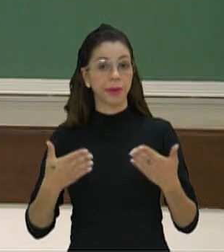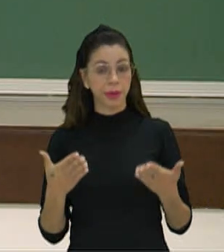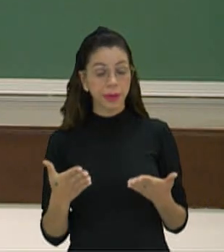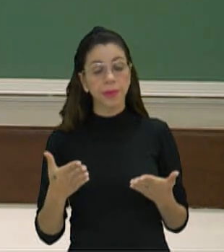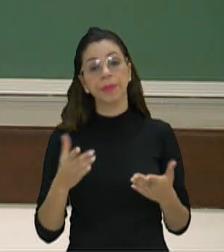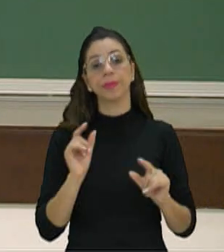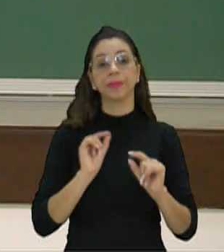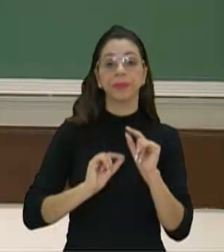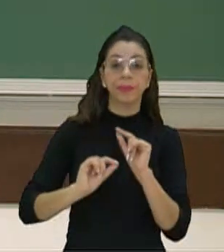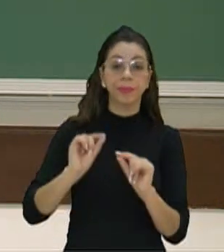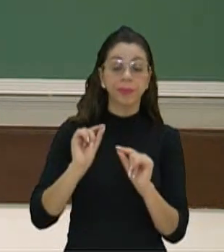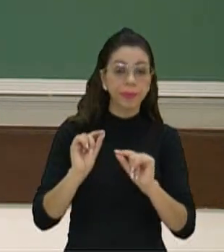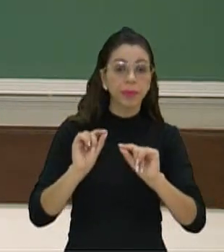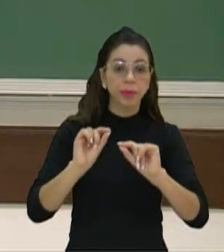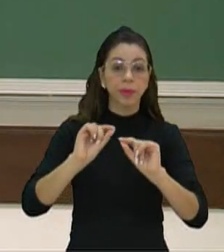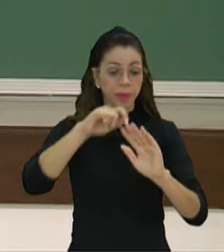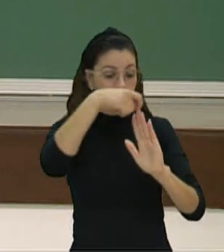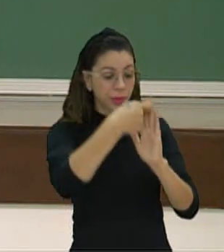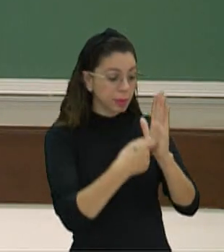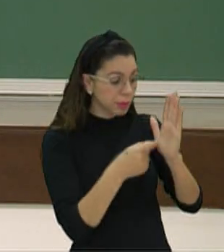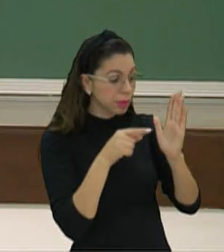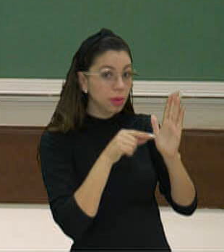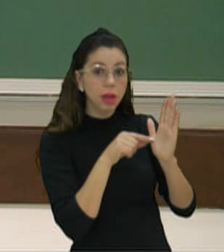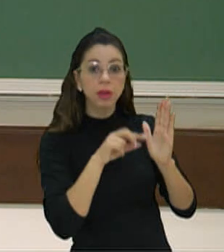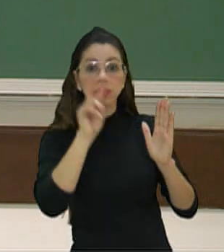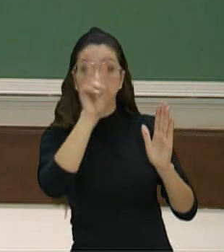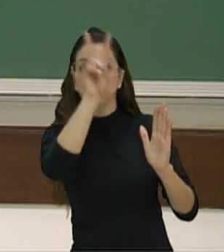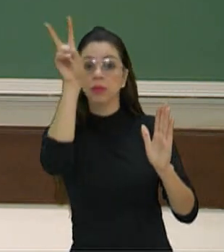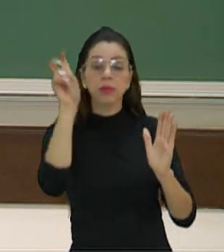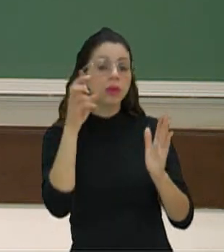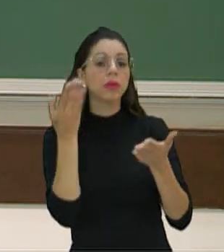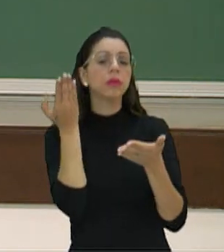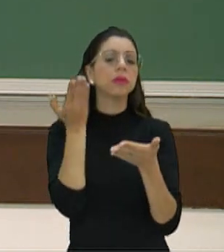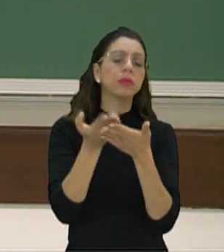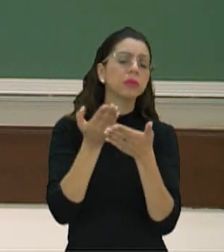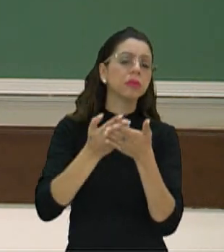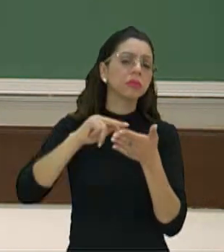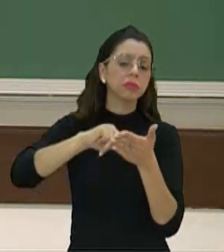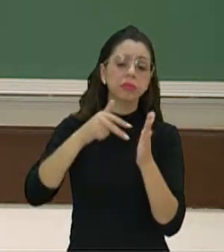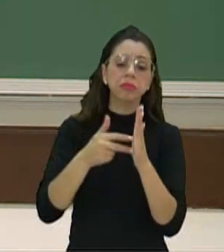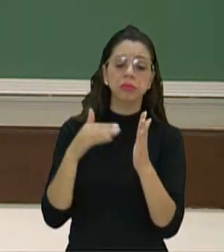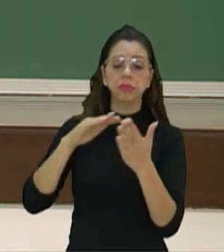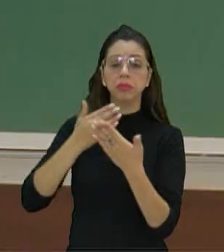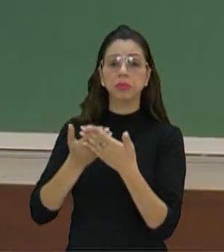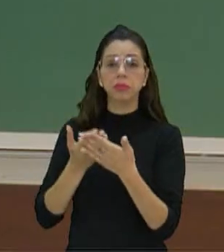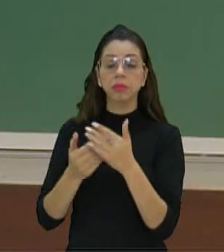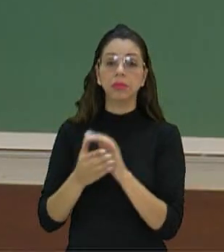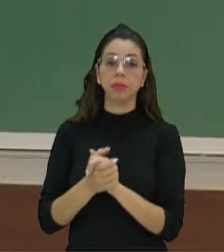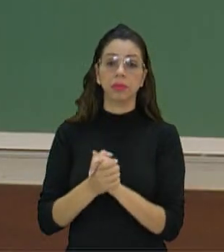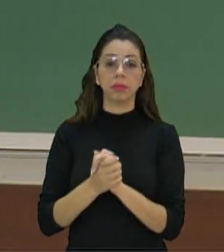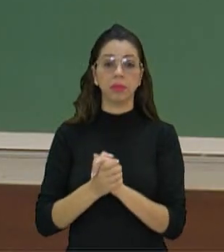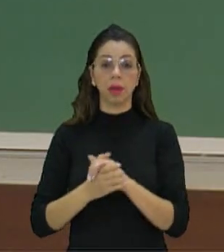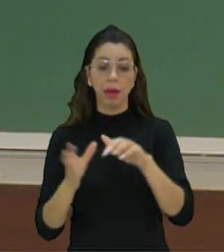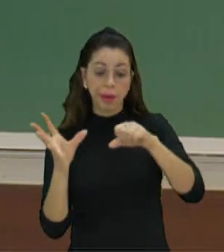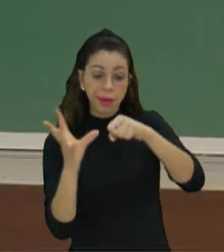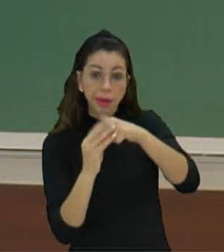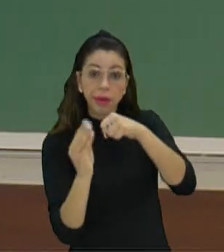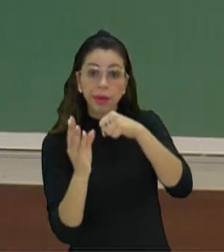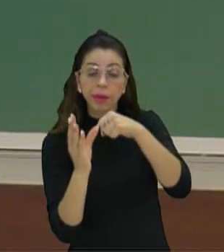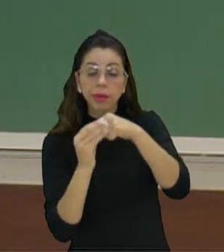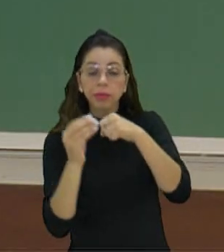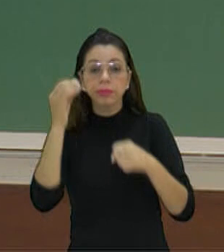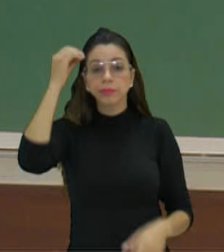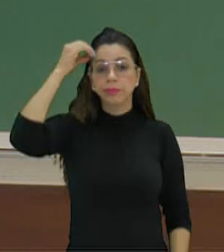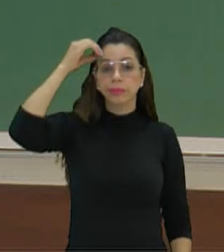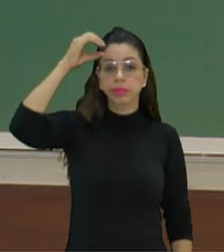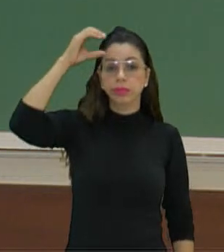modo geral, o nosso texto está falando que estudar, o que significa estudar? ganhar conhecimento. É essencial